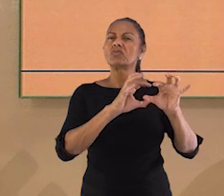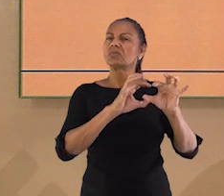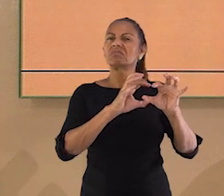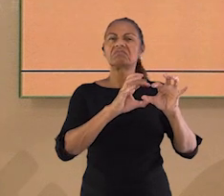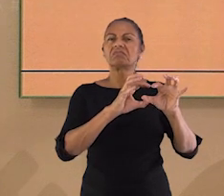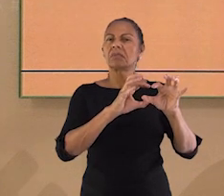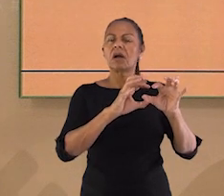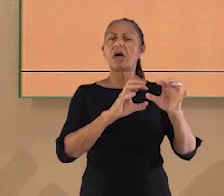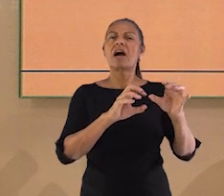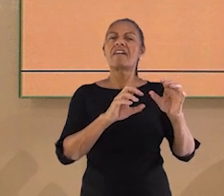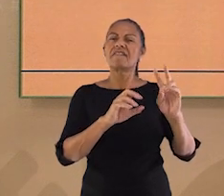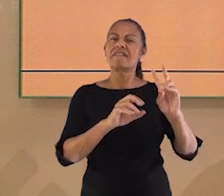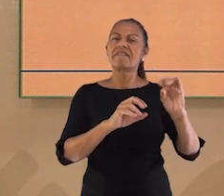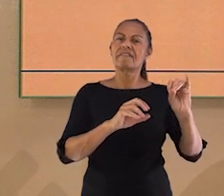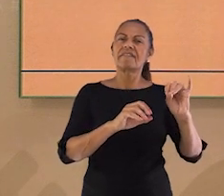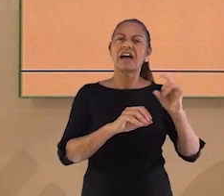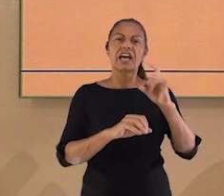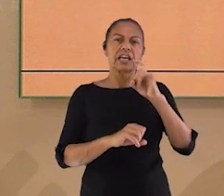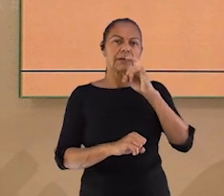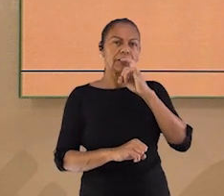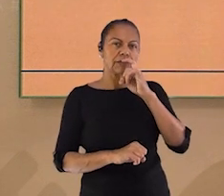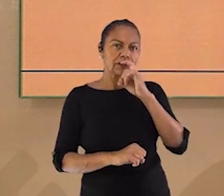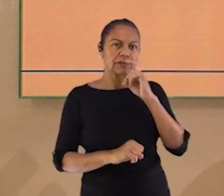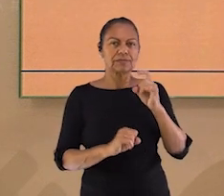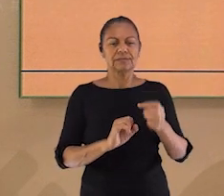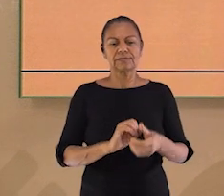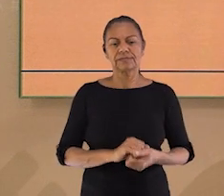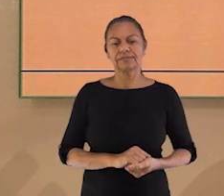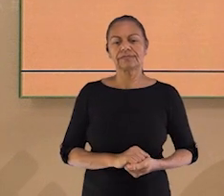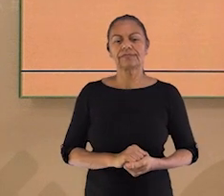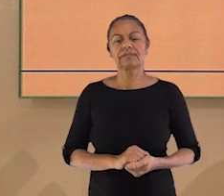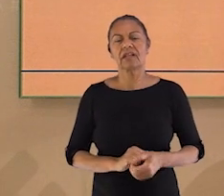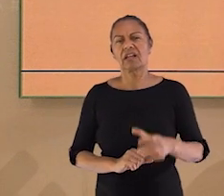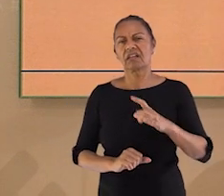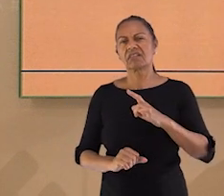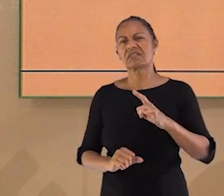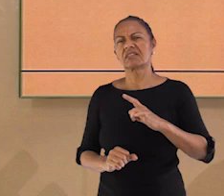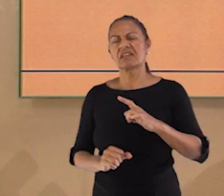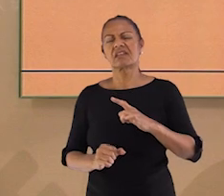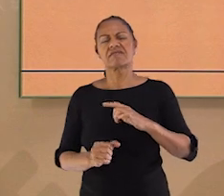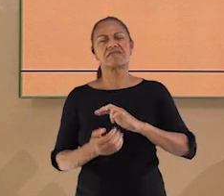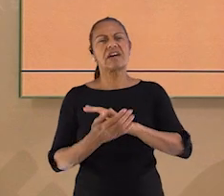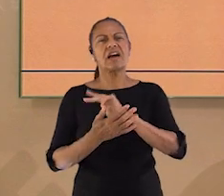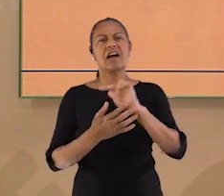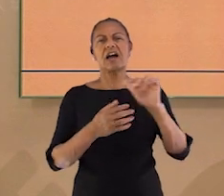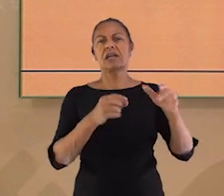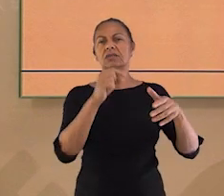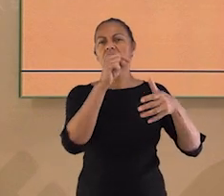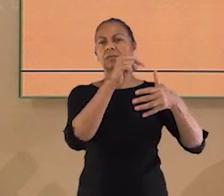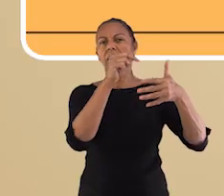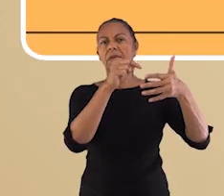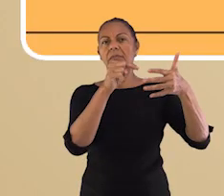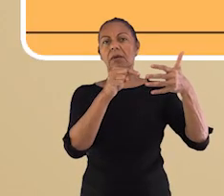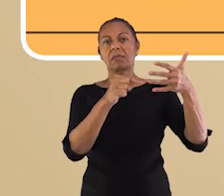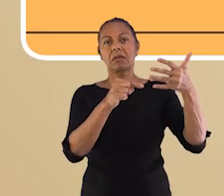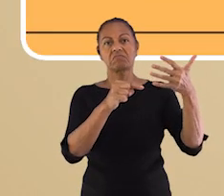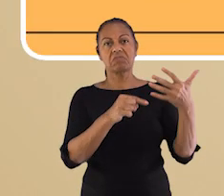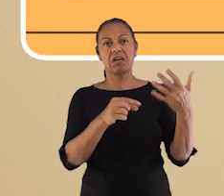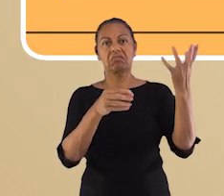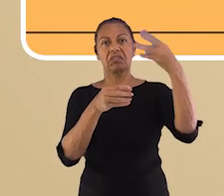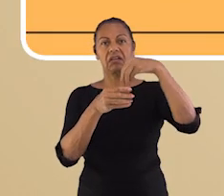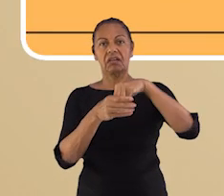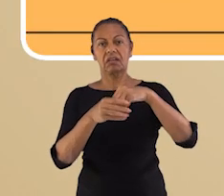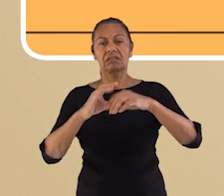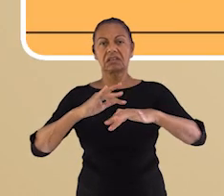cor clara, ele absorve menos comprimento de onda de luz e, consequentemente, ele vai ser mais frio.